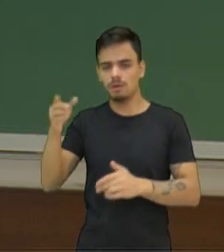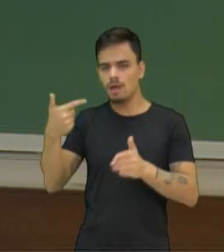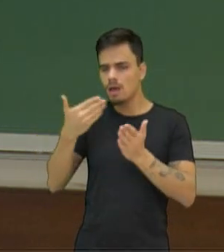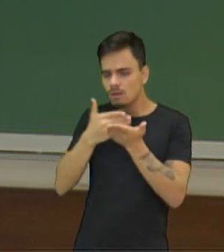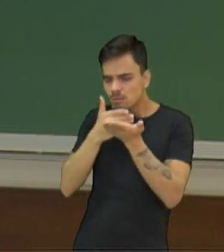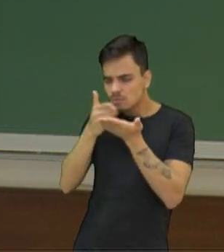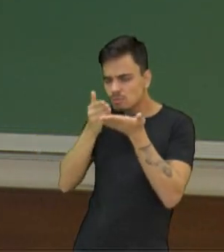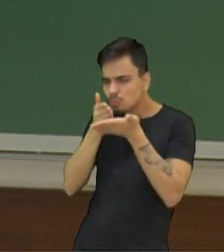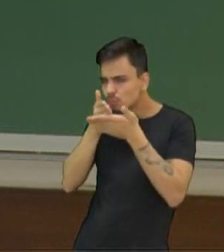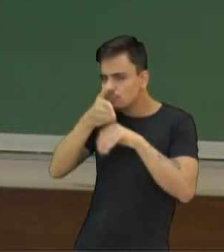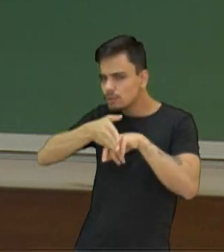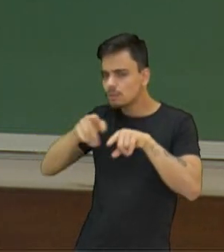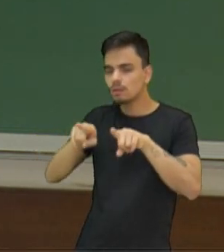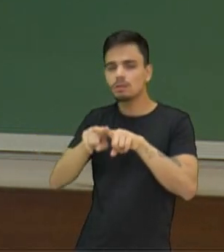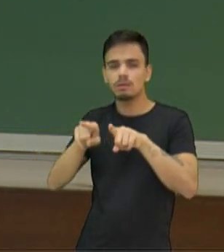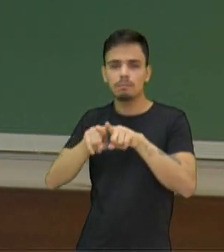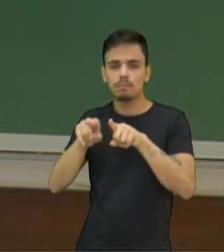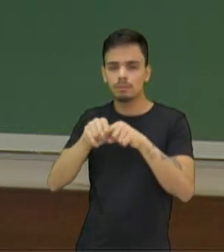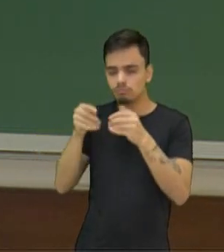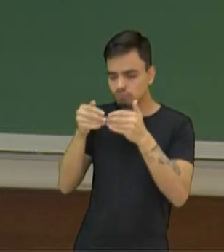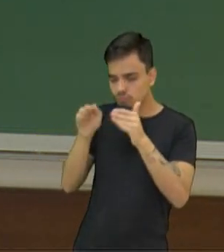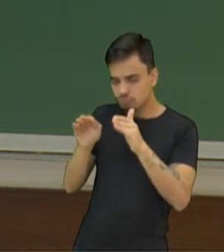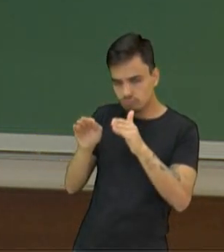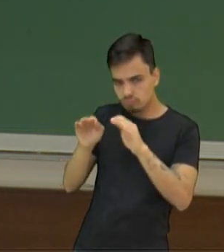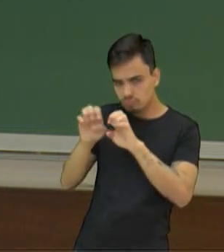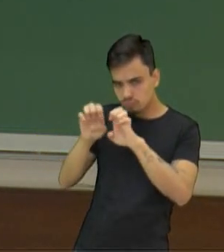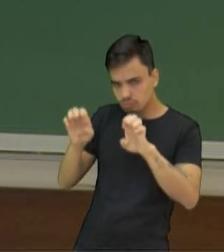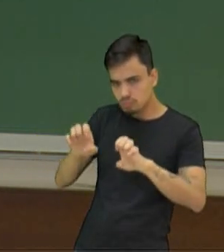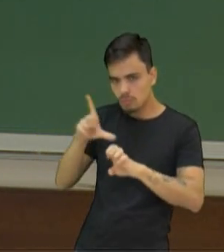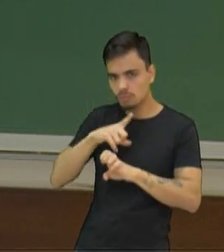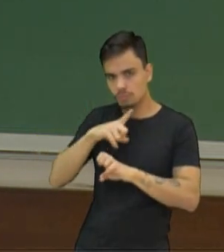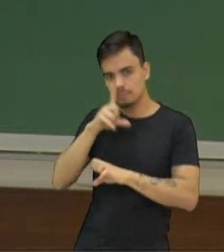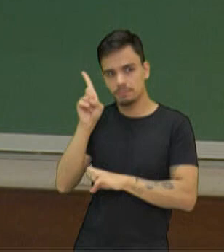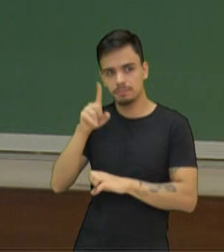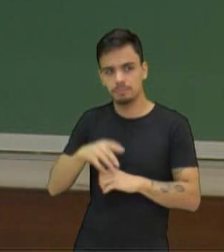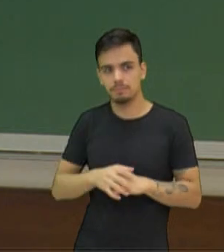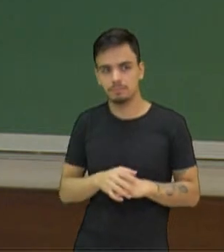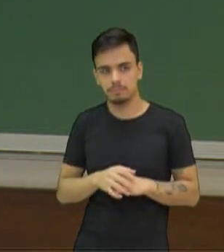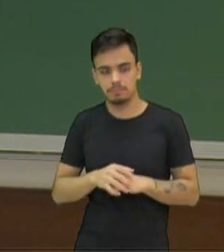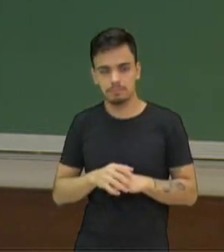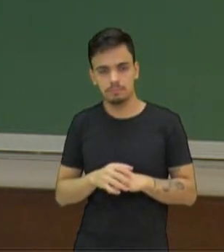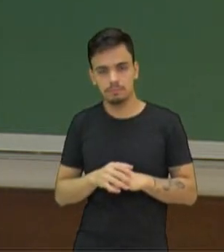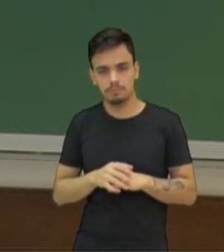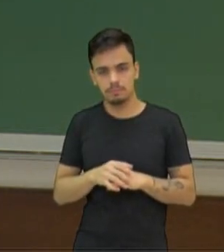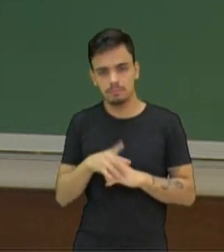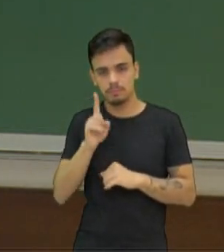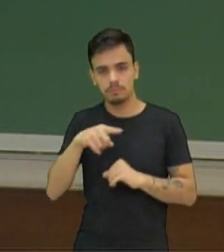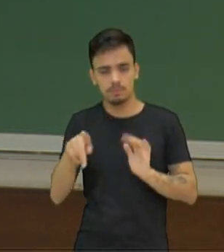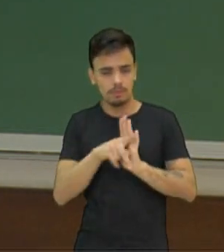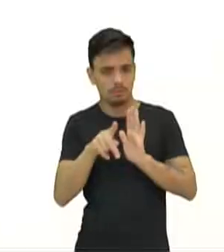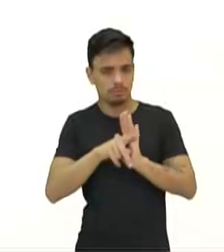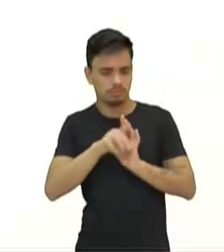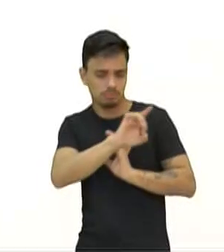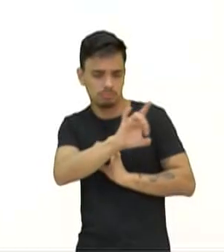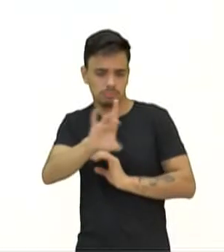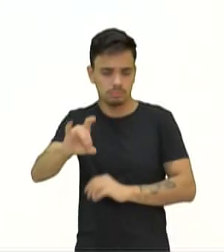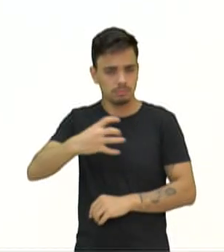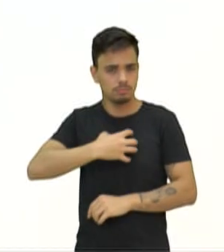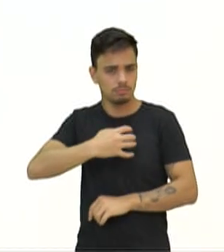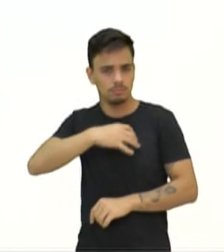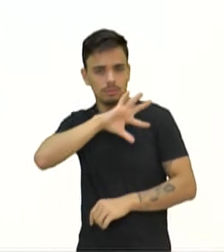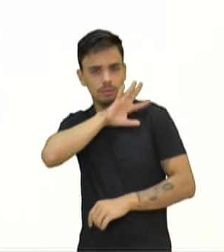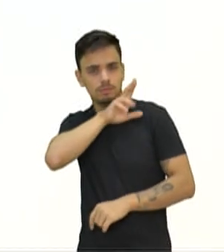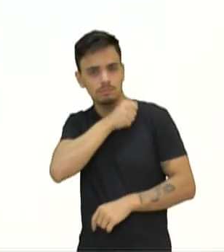e a abertura de uma estrutura aqui, né, que depois vai servir conforme o tipo de animal, ou vai